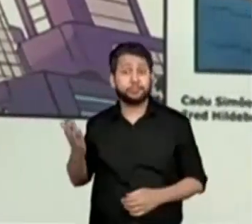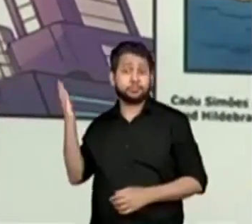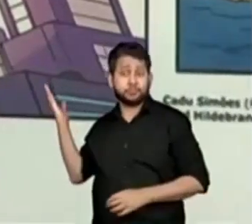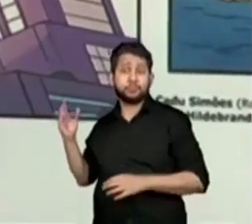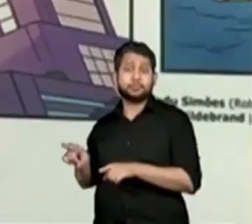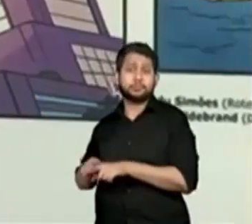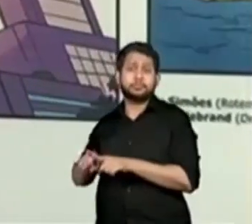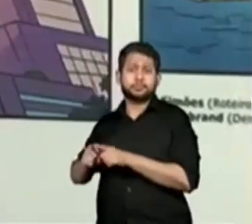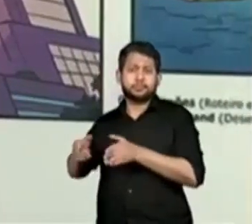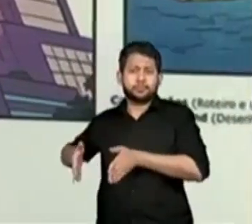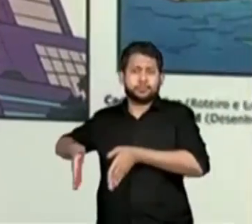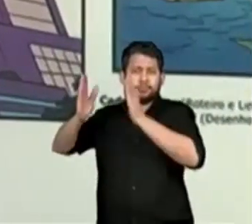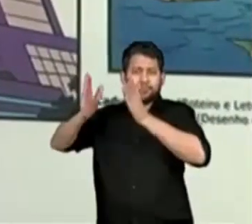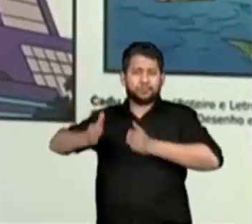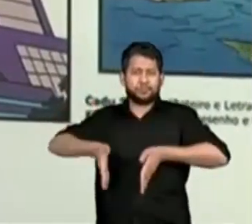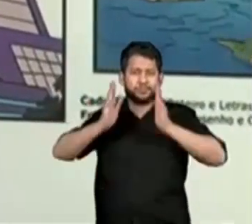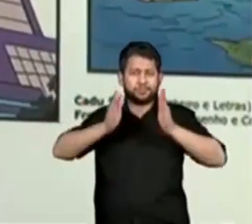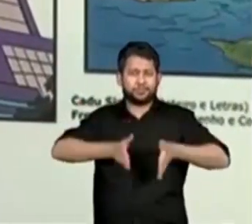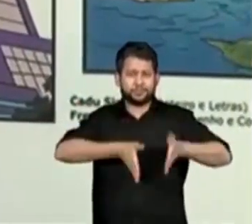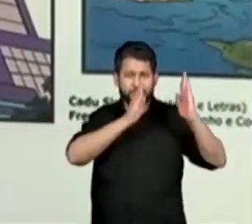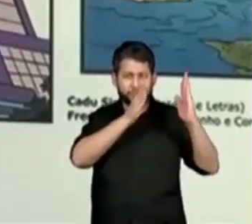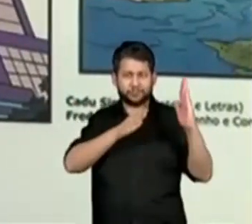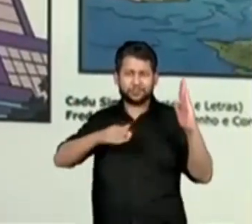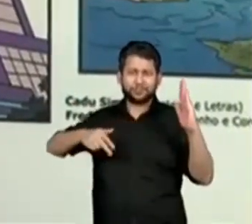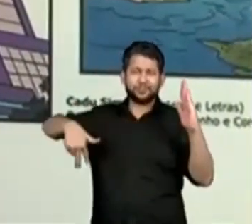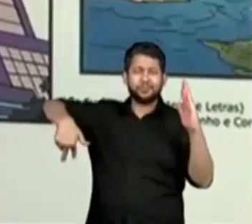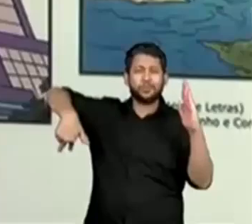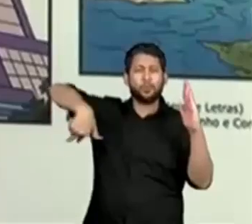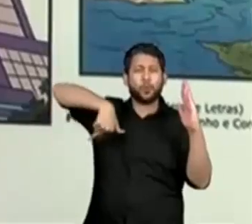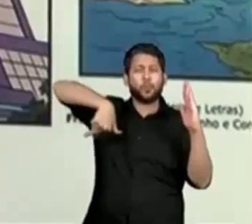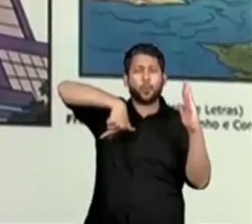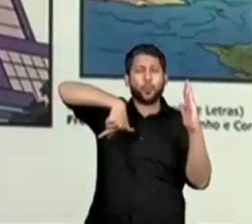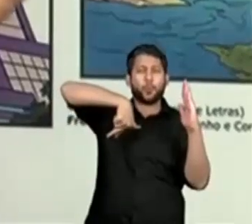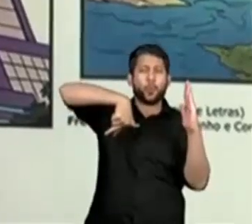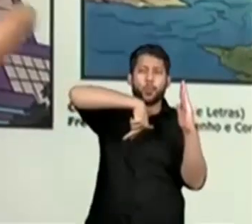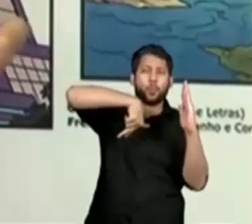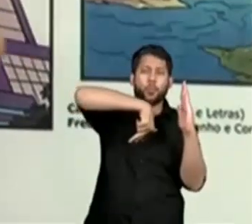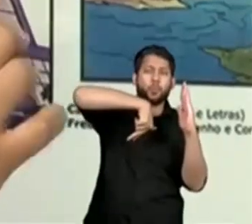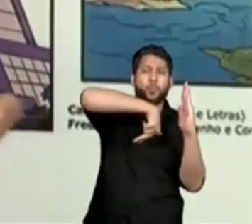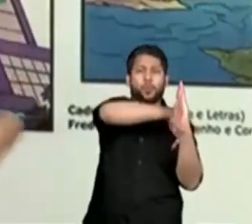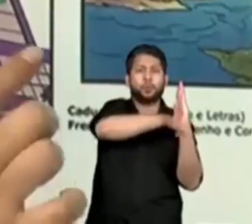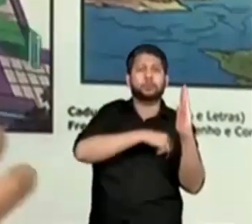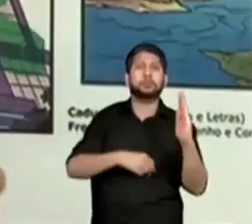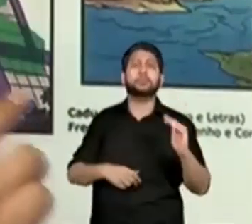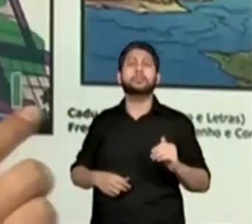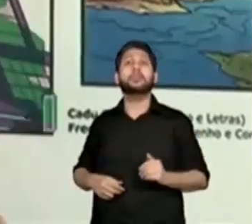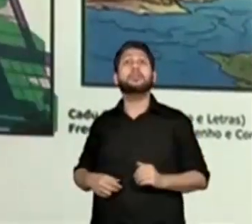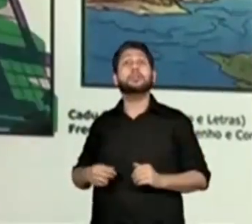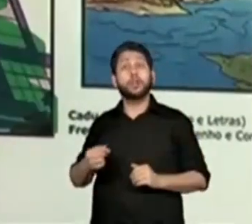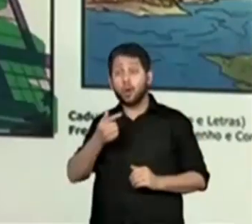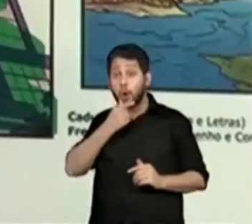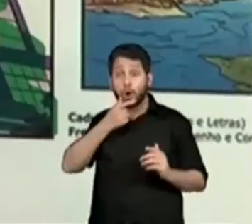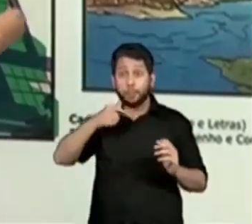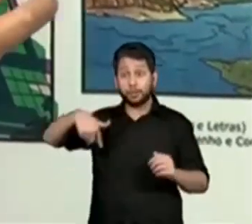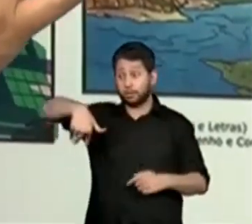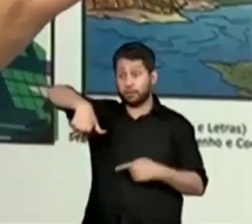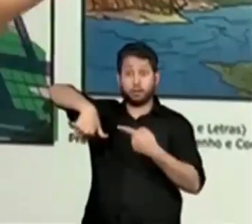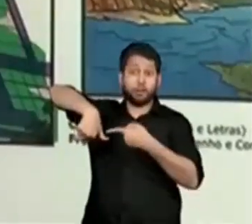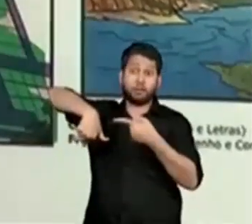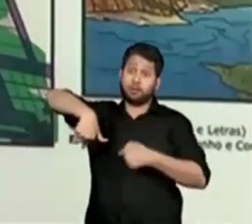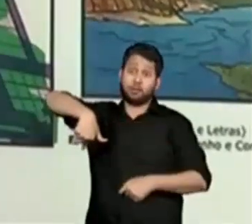No penúltimo quadro, os prédios que ele ultrapassa, o próprio